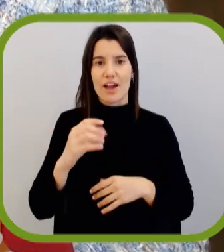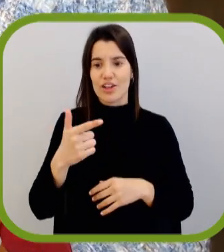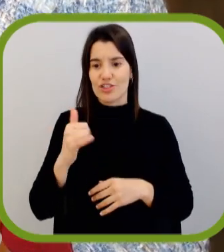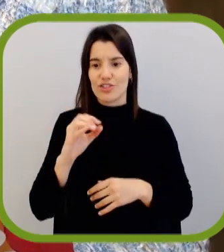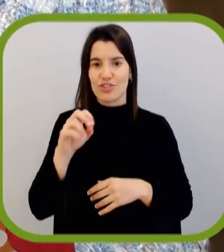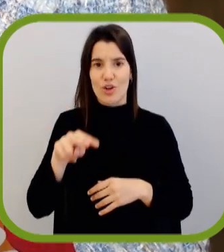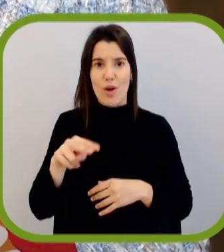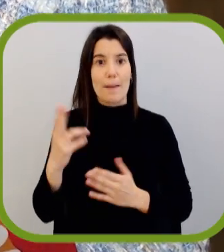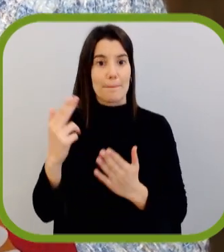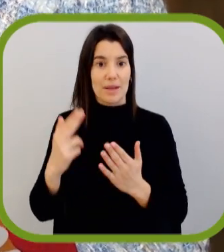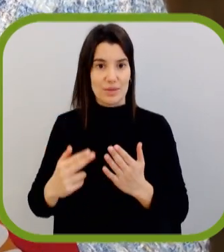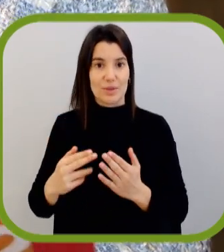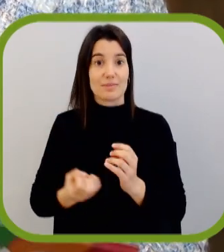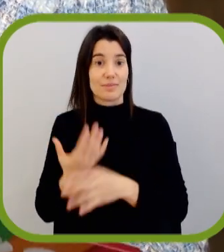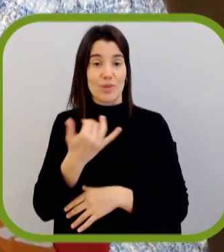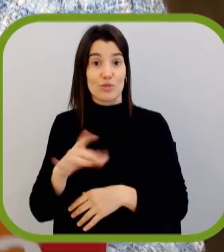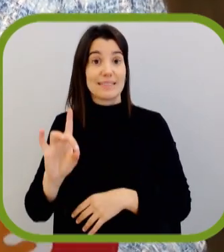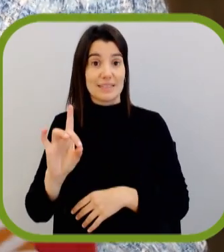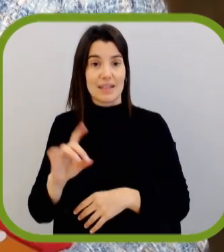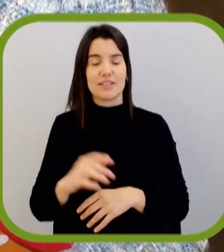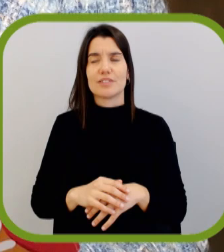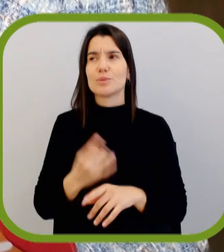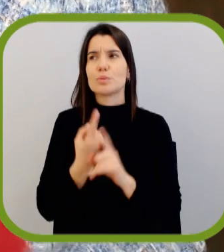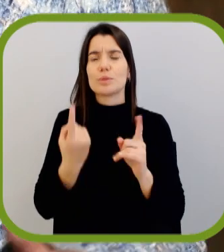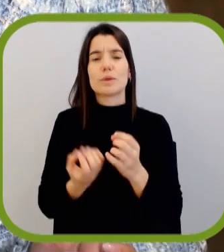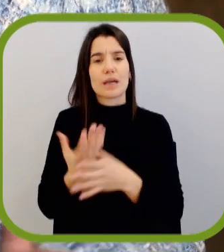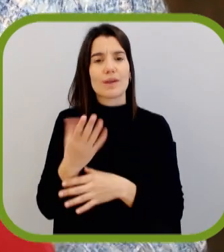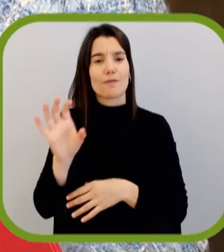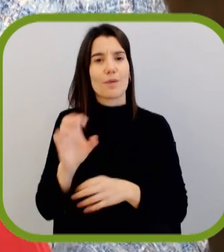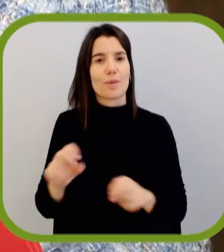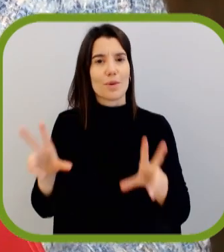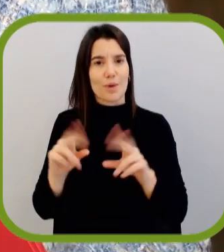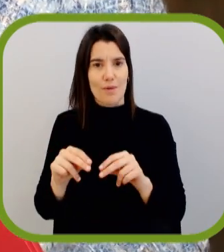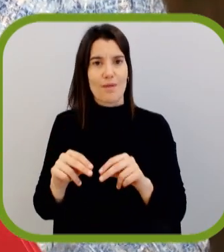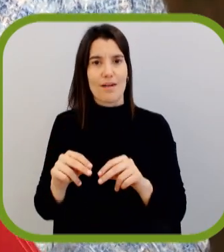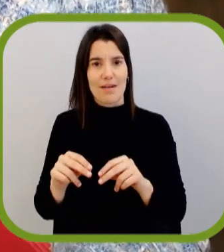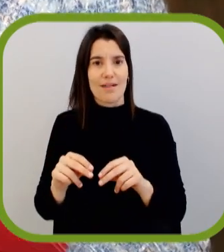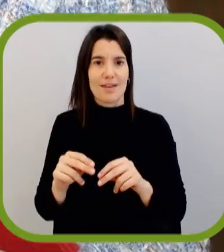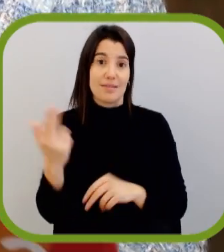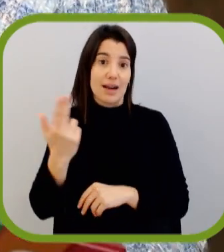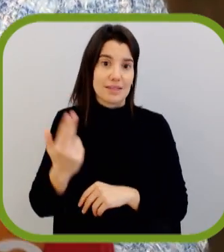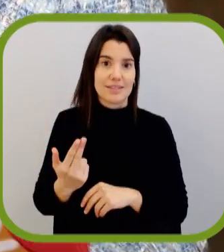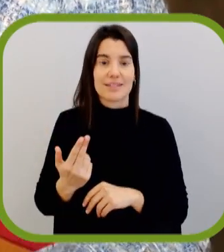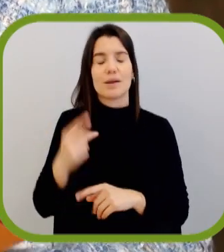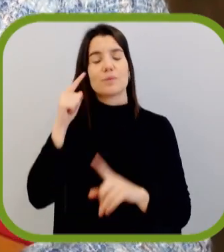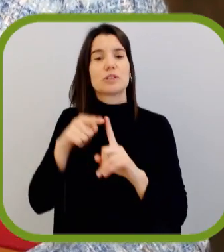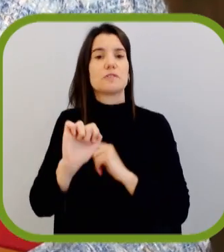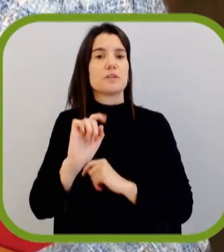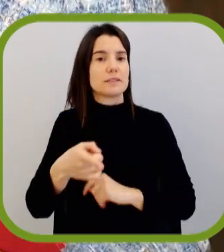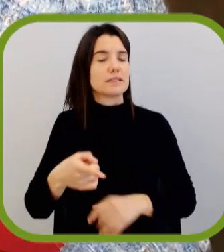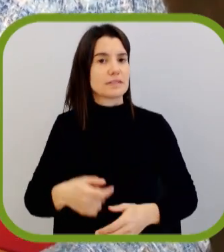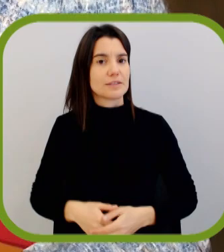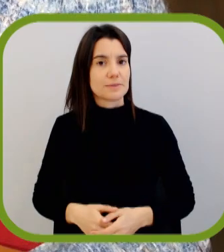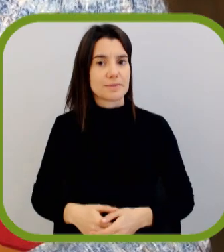Painter, concebido em 2006. O que o motivou a criar esta nova interpretação de artista e qual o